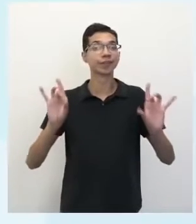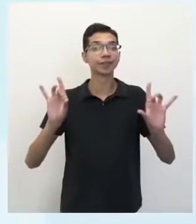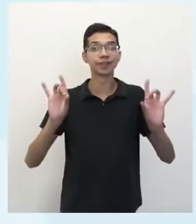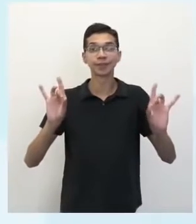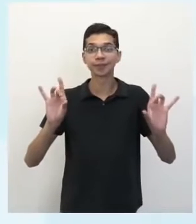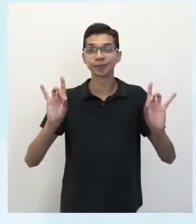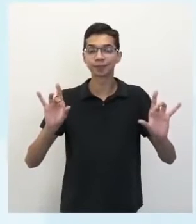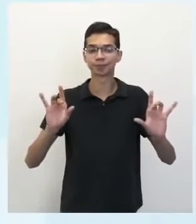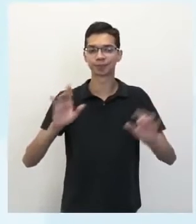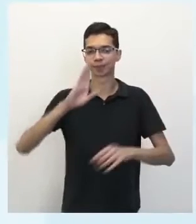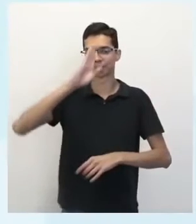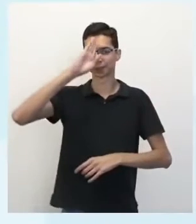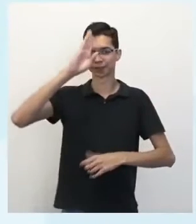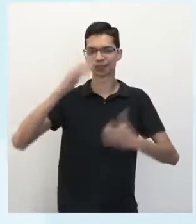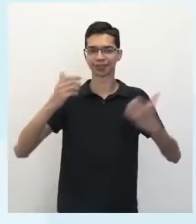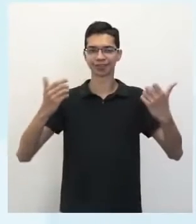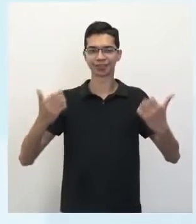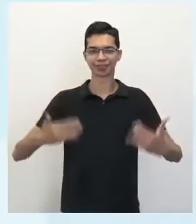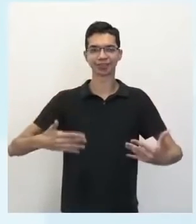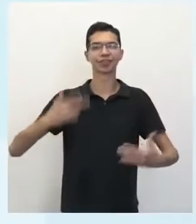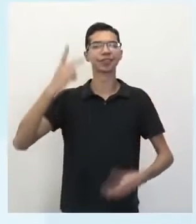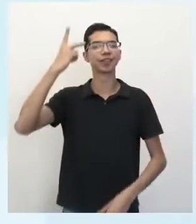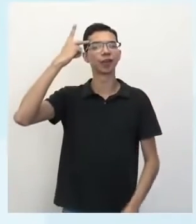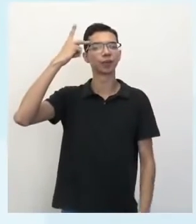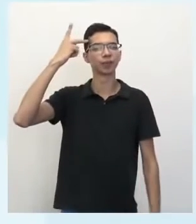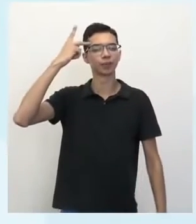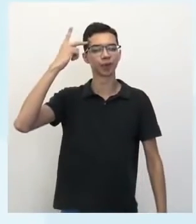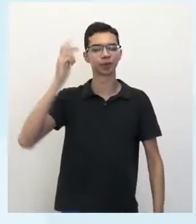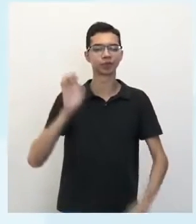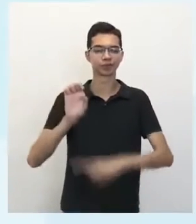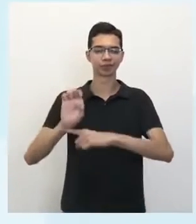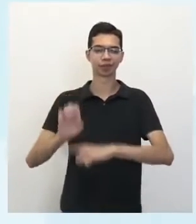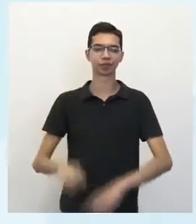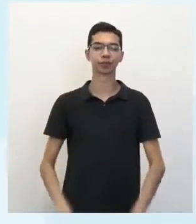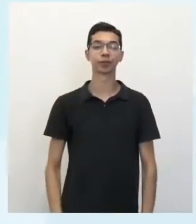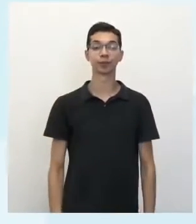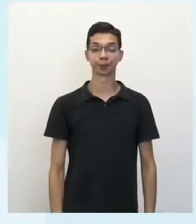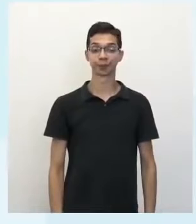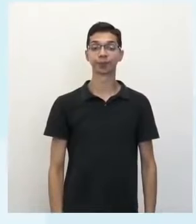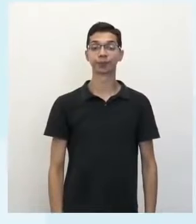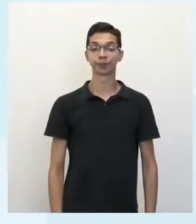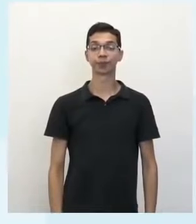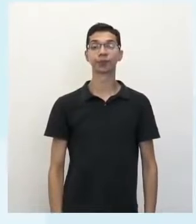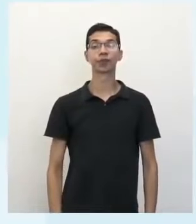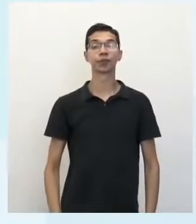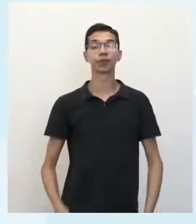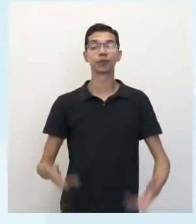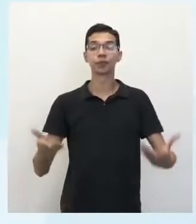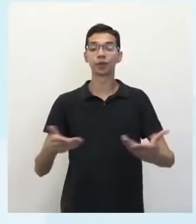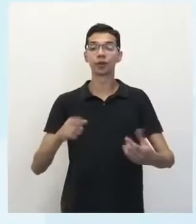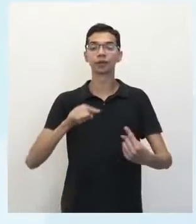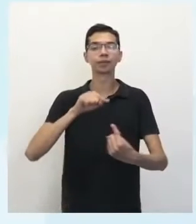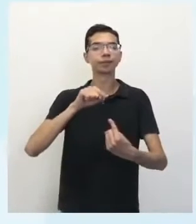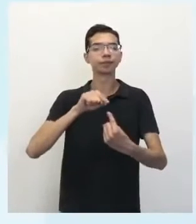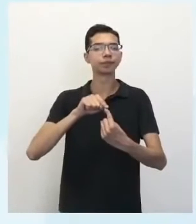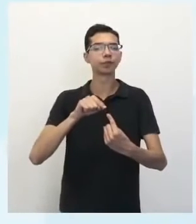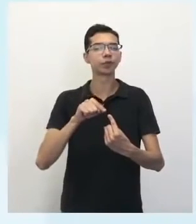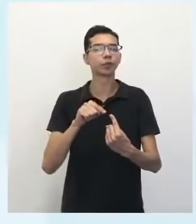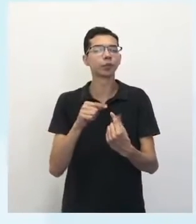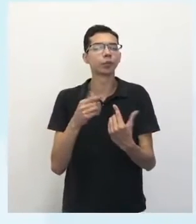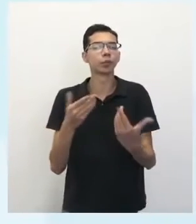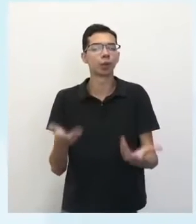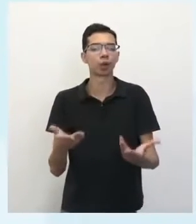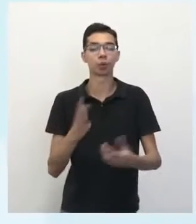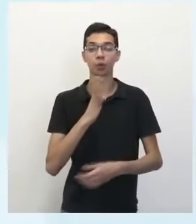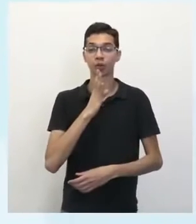Paulo. Unidade temática, conexões e escalas, objeto de conhecimento, formação